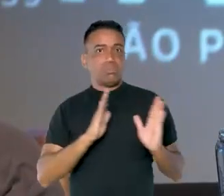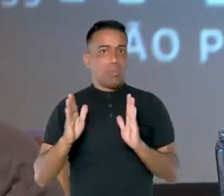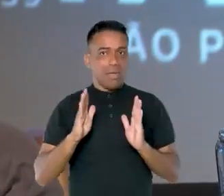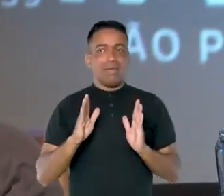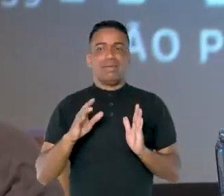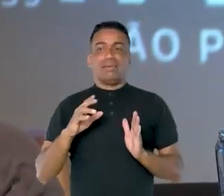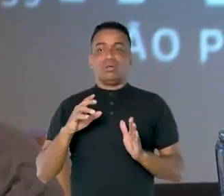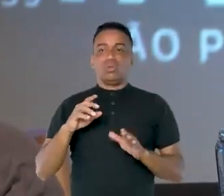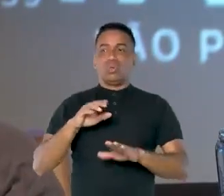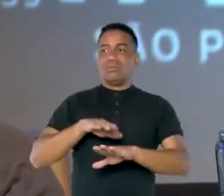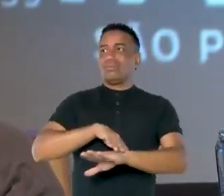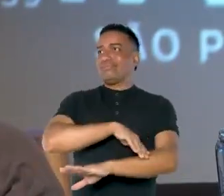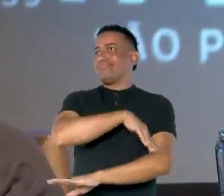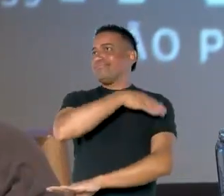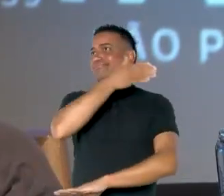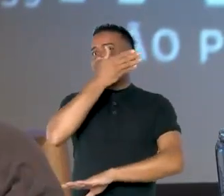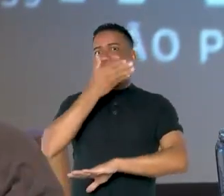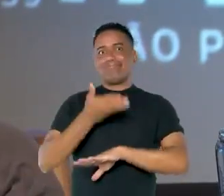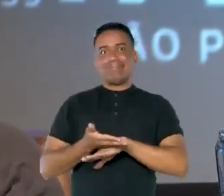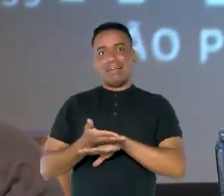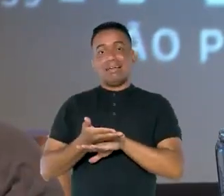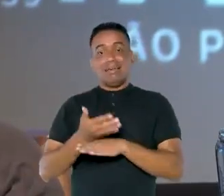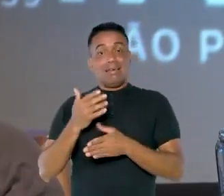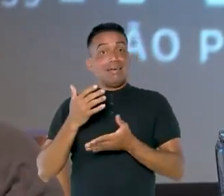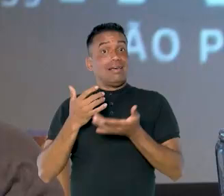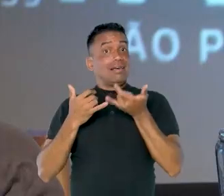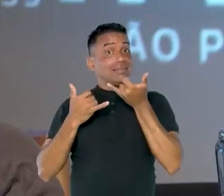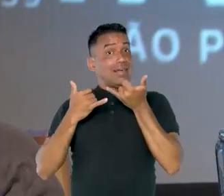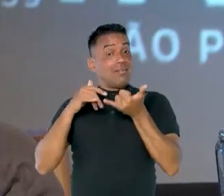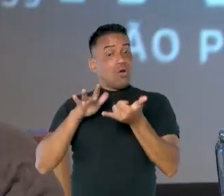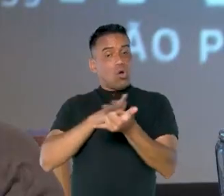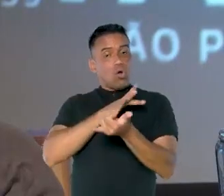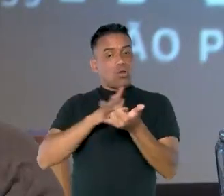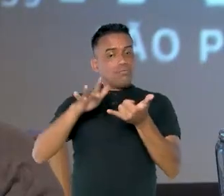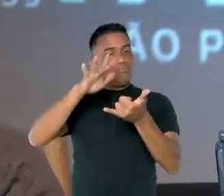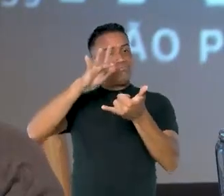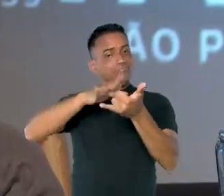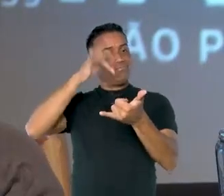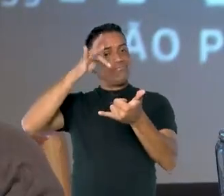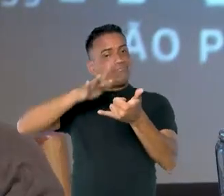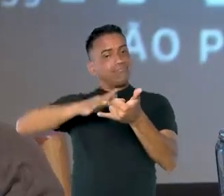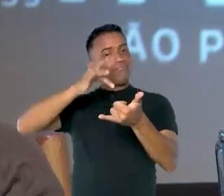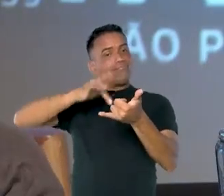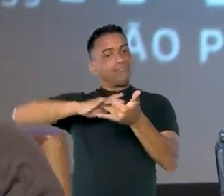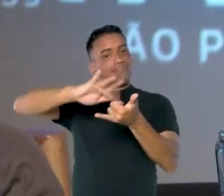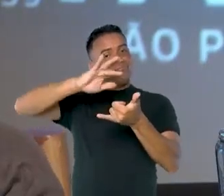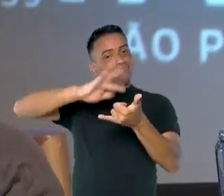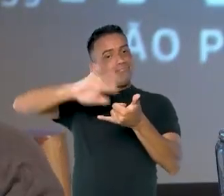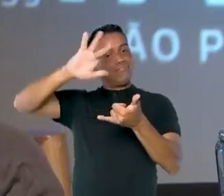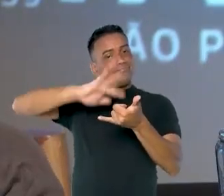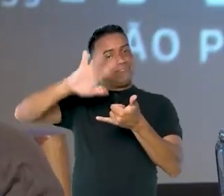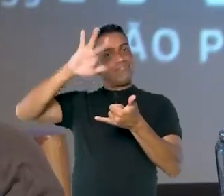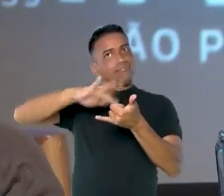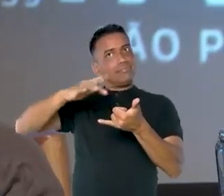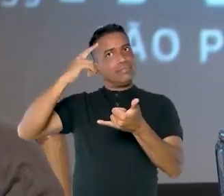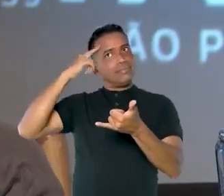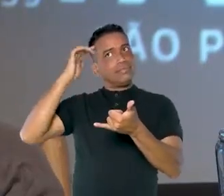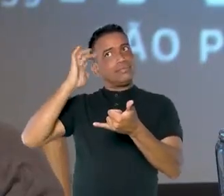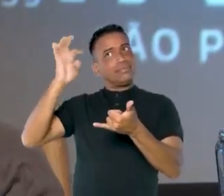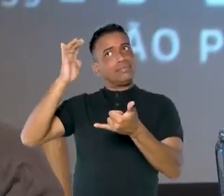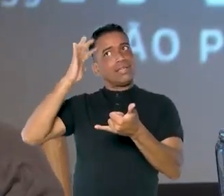tempo tocando no celular e passando de uma coisa para outra, as cabeças, o cérebro